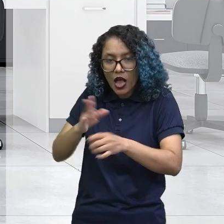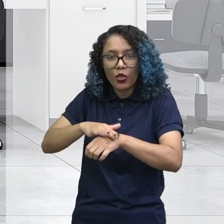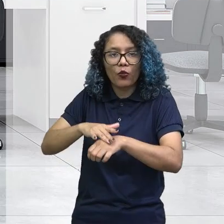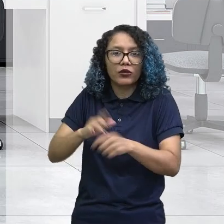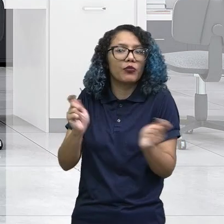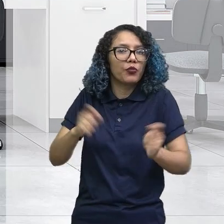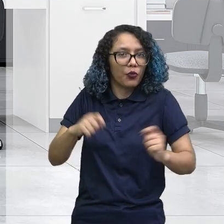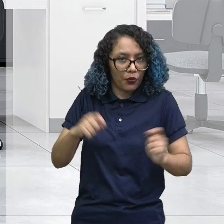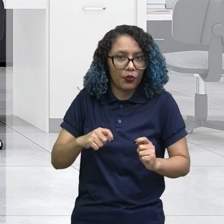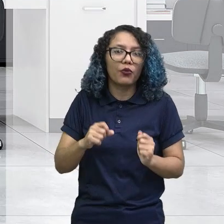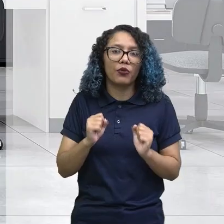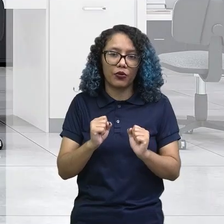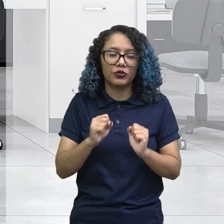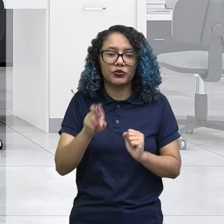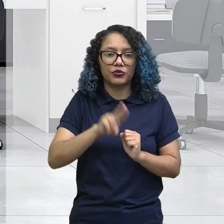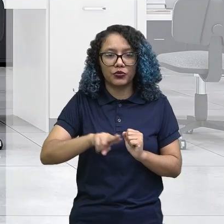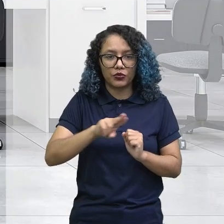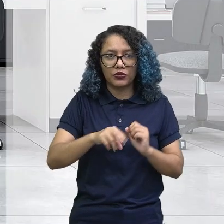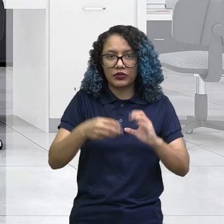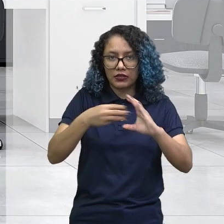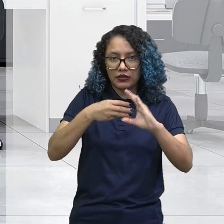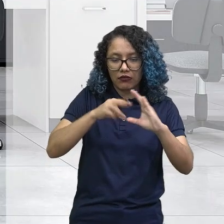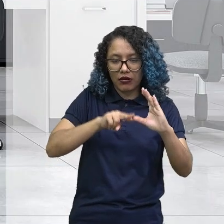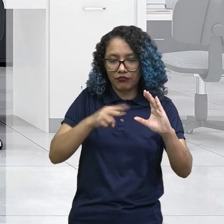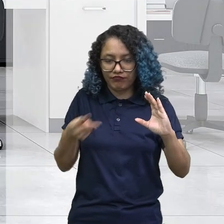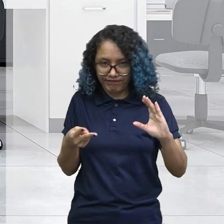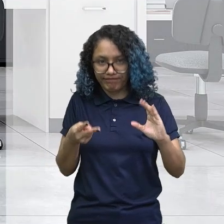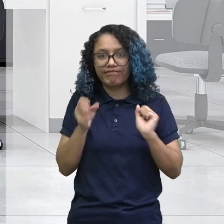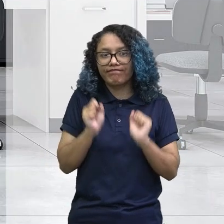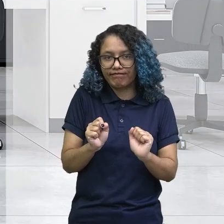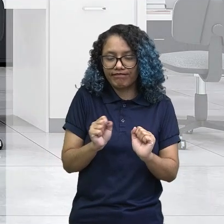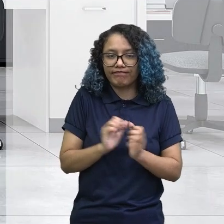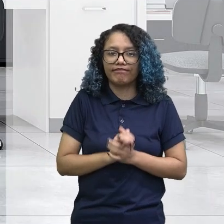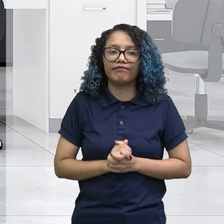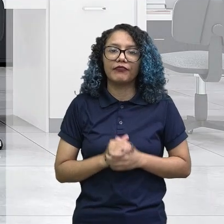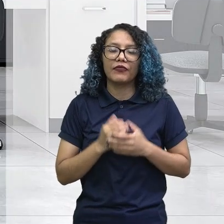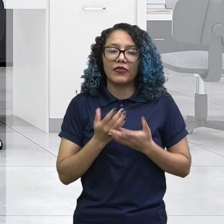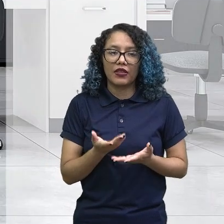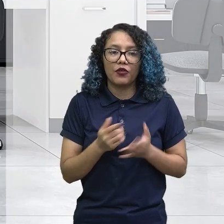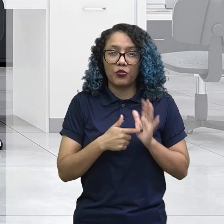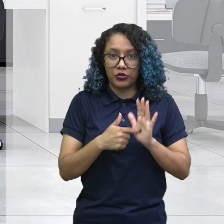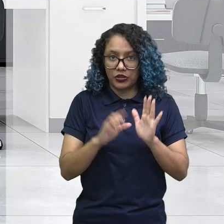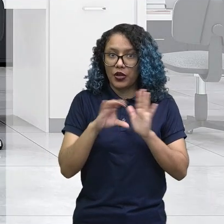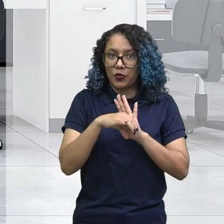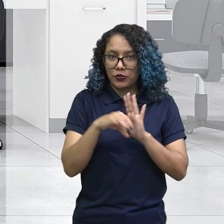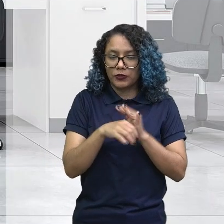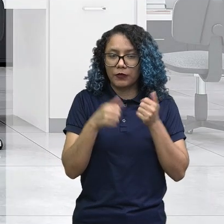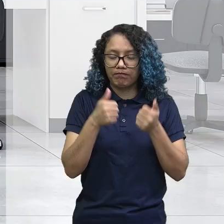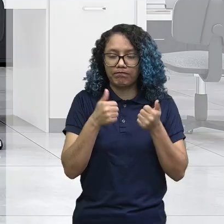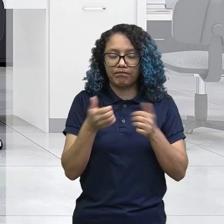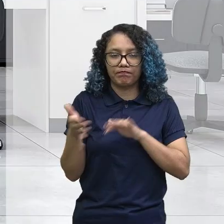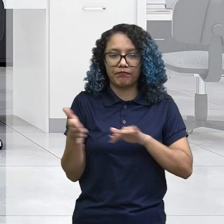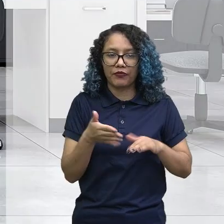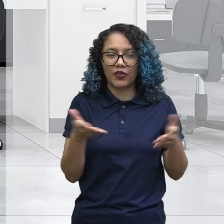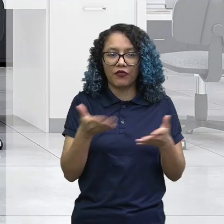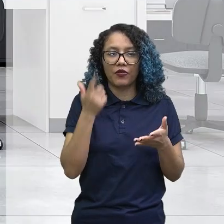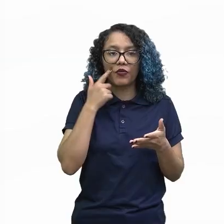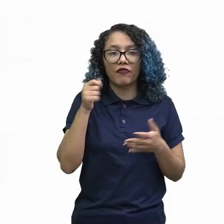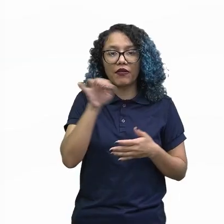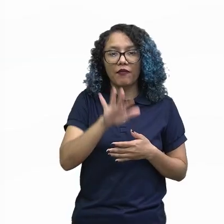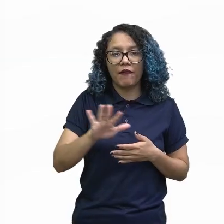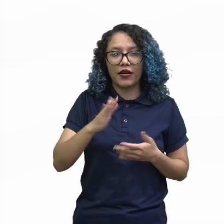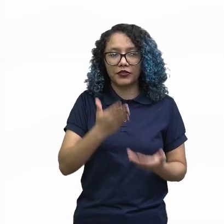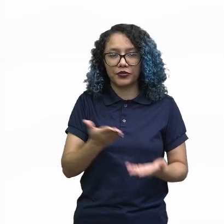vai se utilizar essas células-tronco, como a gente pôde observar. Nós vimos aí o conceito de células-tronco, agora a gente vai observar uma